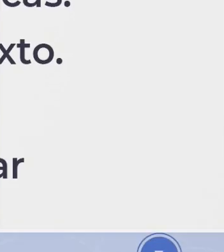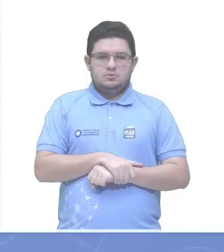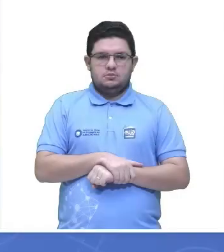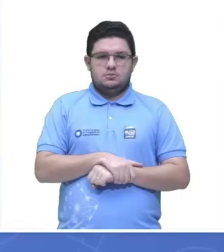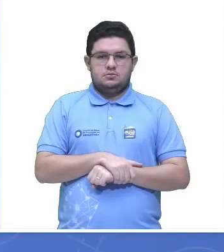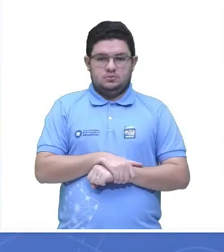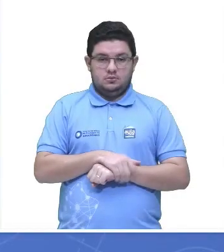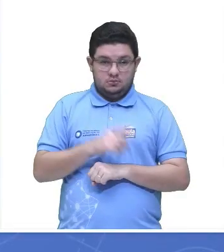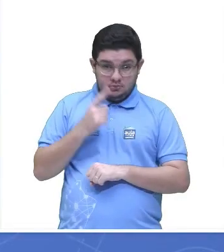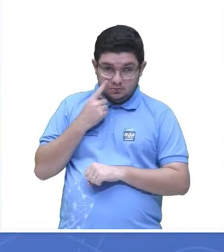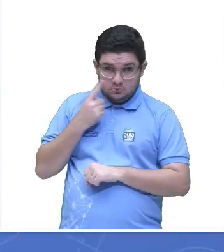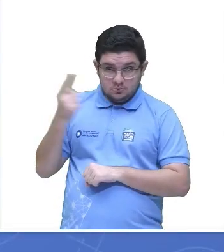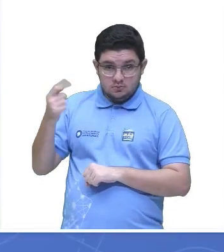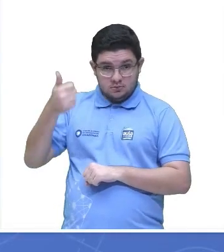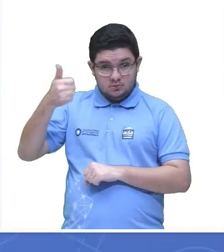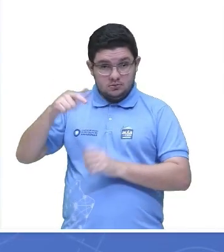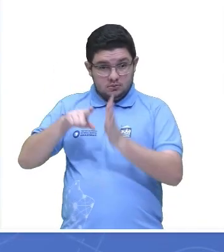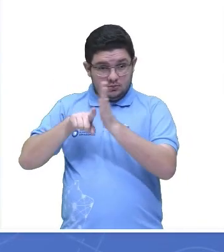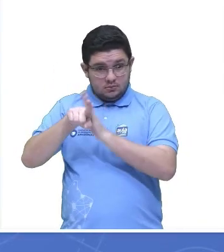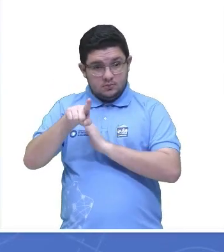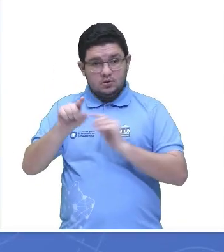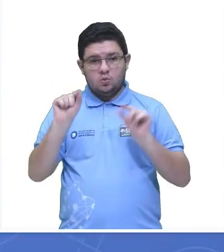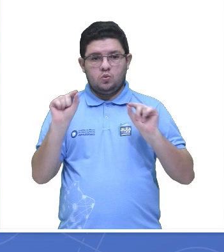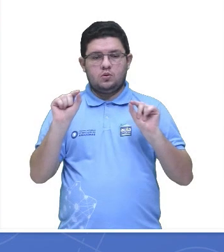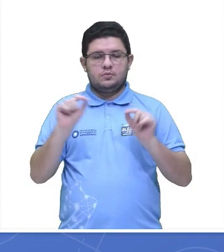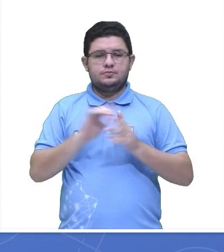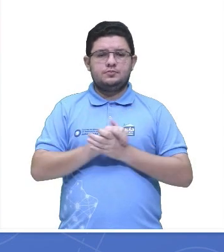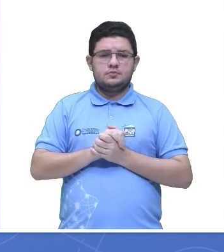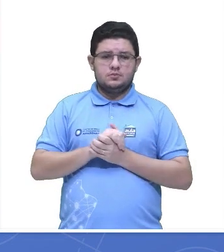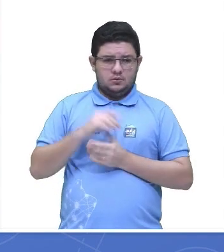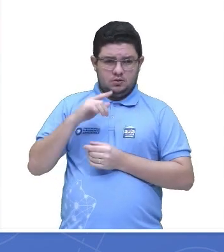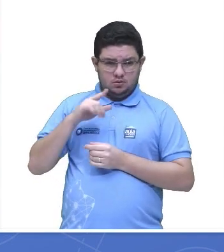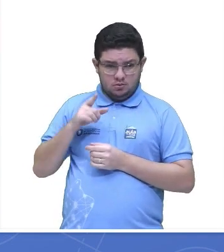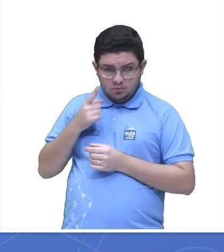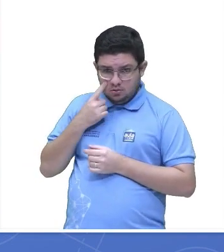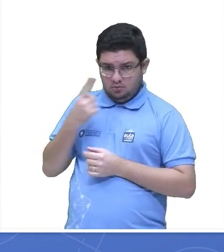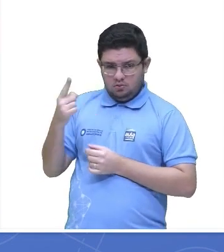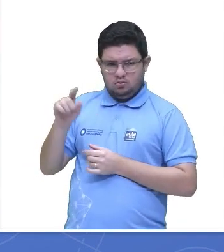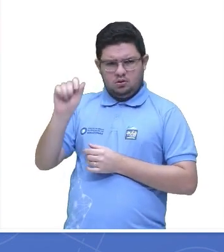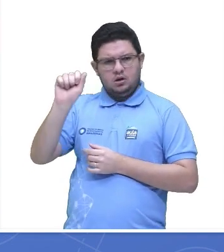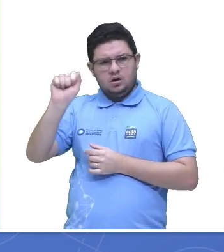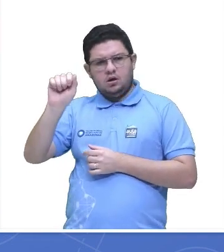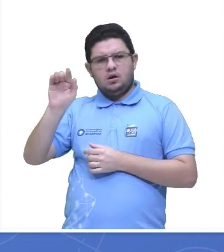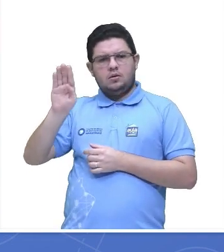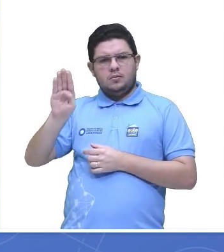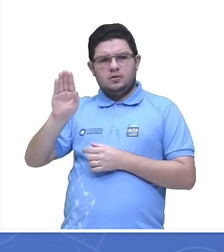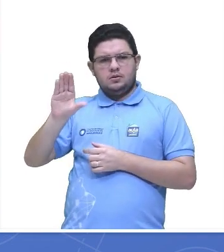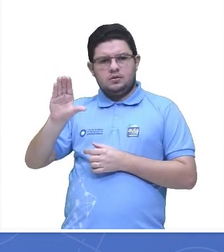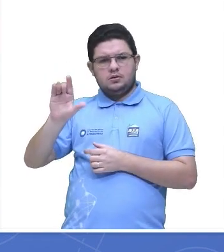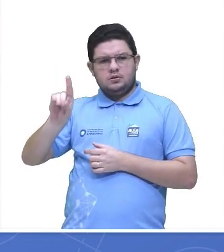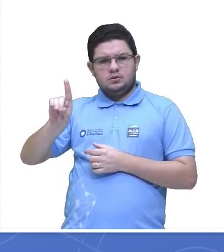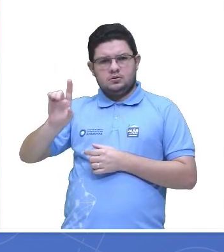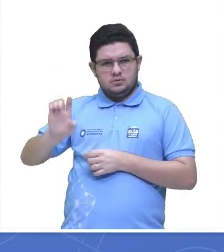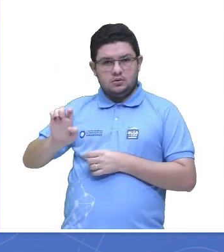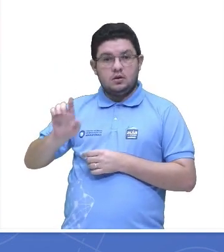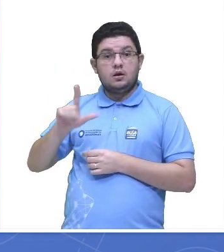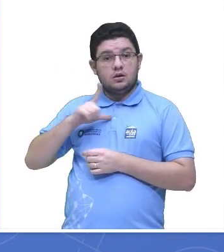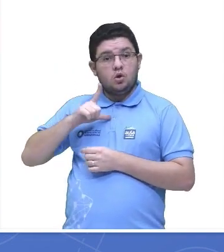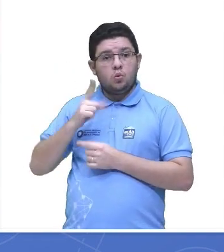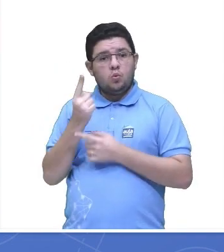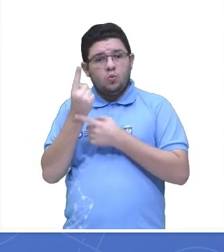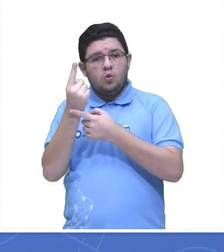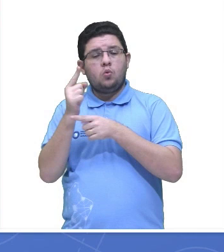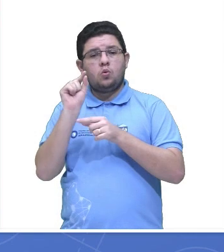Na primeira questão, então, a alternativa que apresenta uma característica do skimming é, lembrando, que é o skimming, vocês